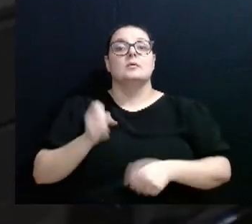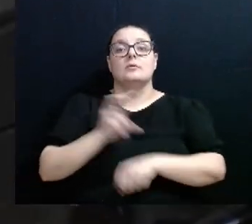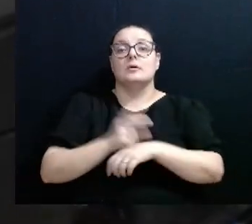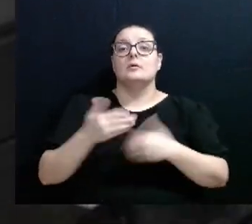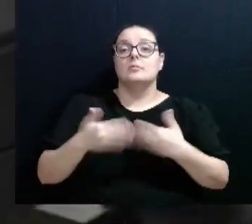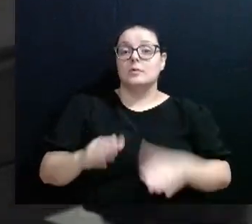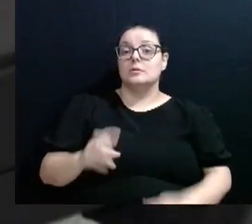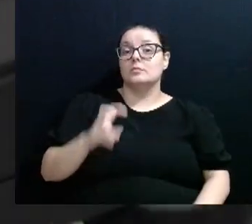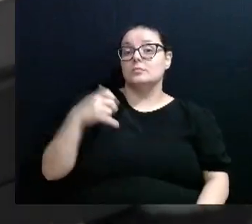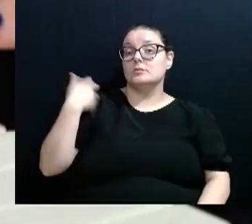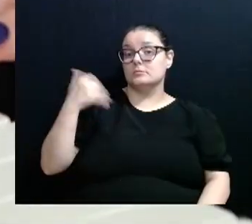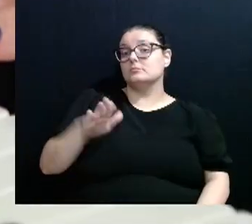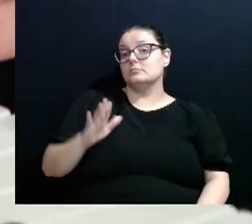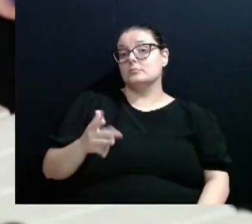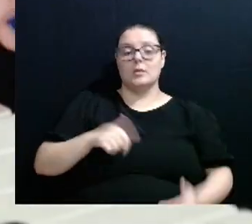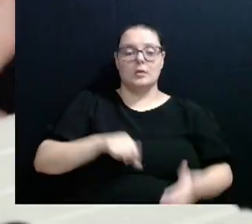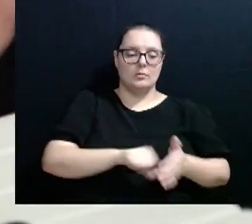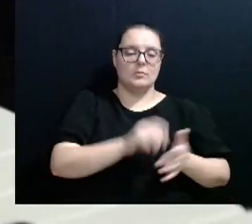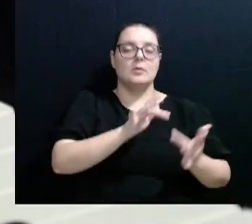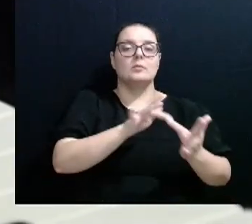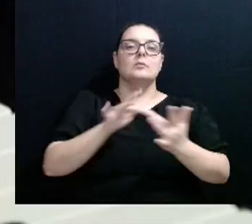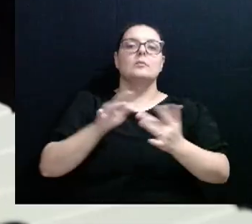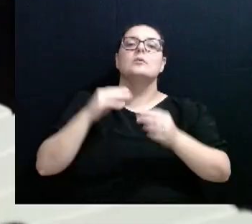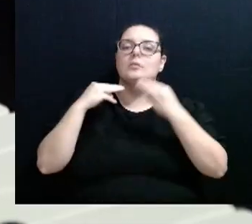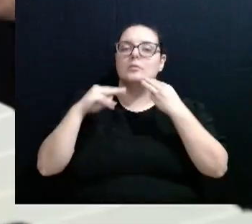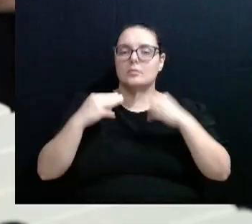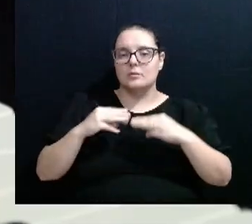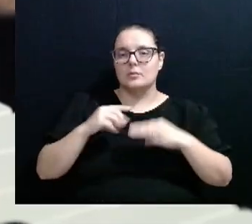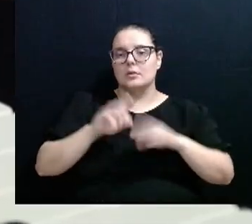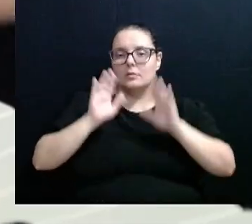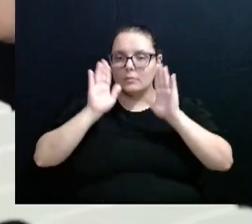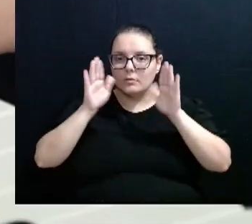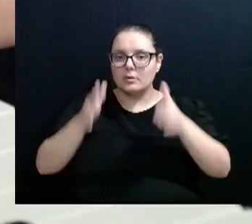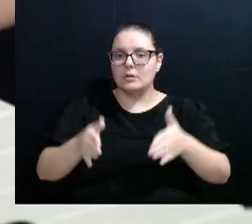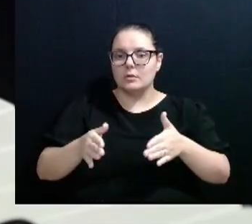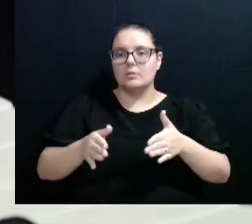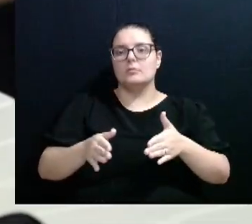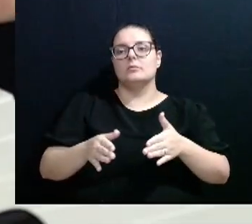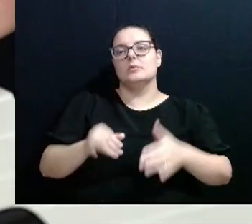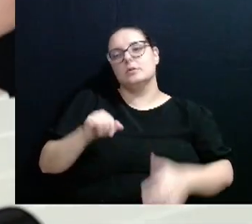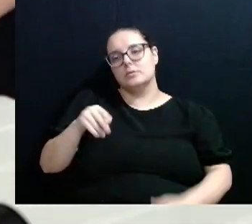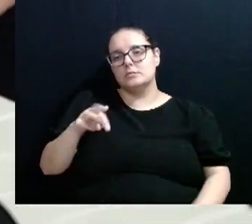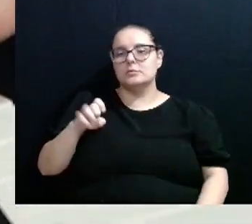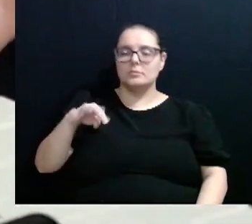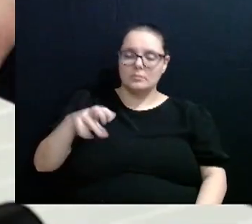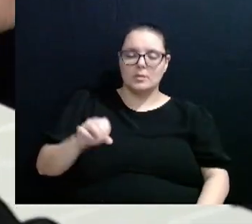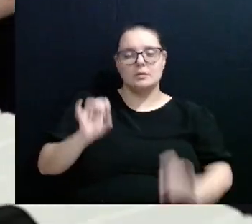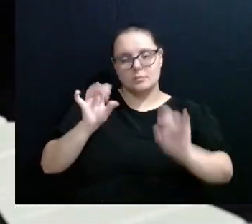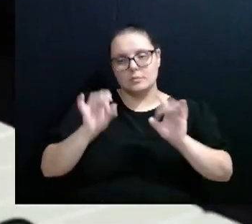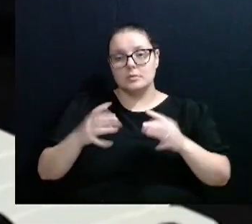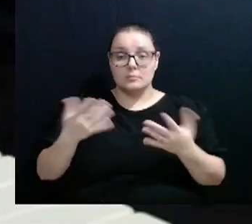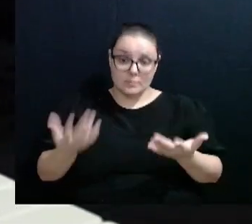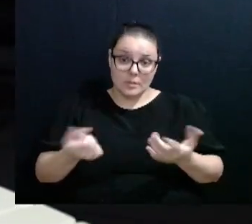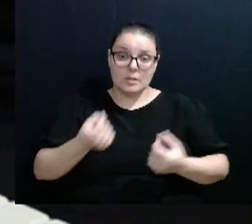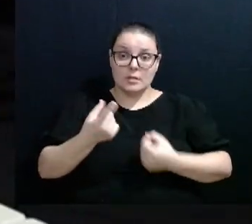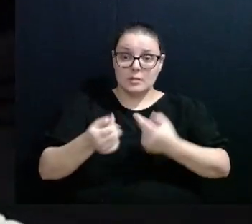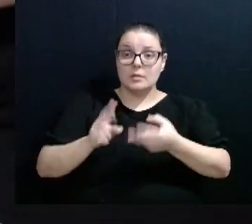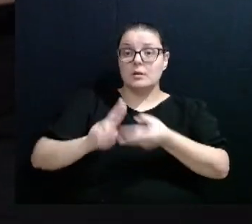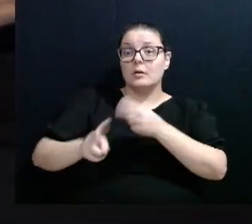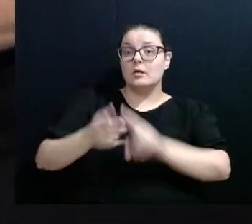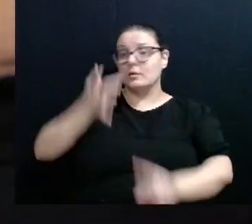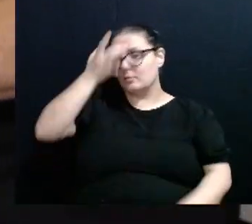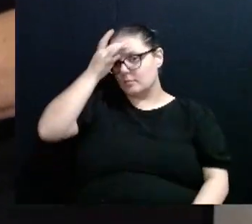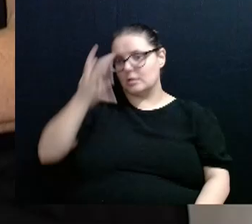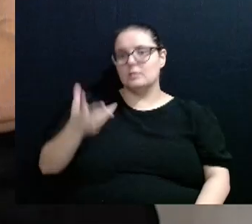É um primeiro contato com a música, não focado exatamente em um instrumento em específico, mas em algumas habilidades fundamentais para